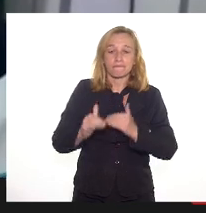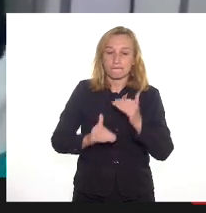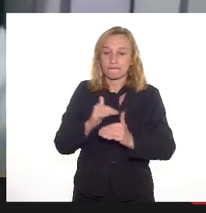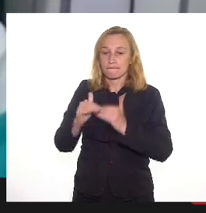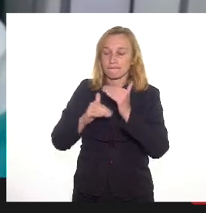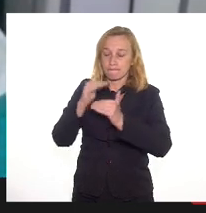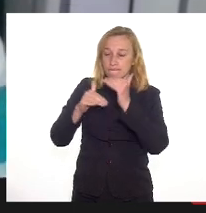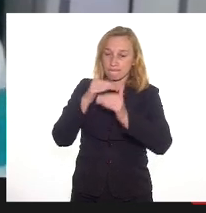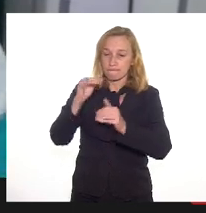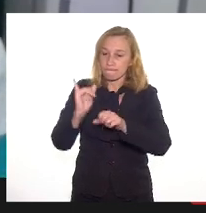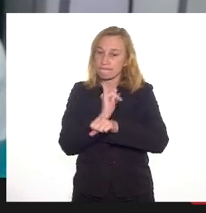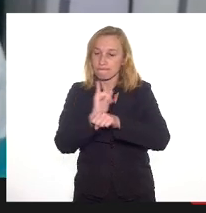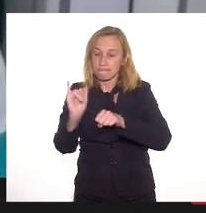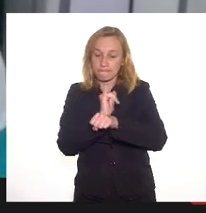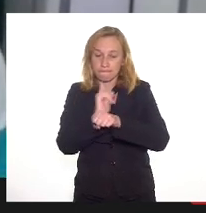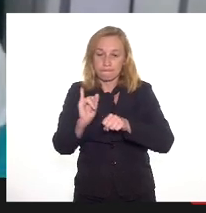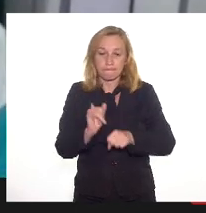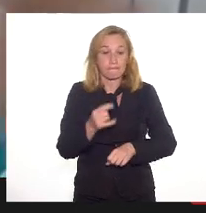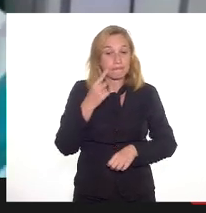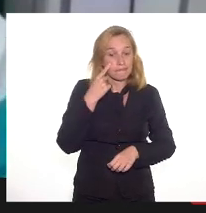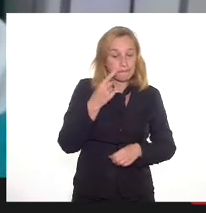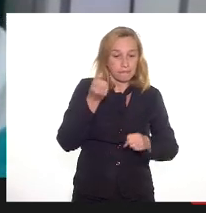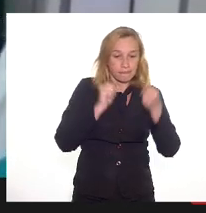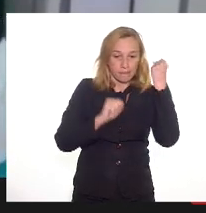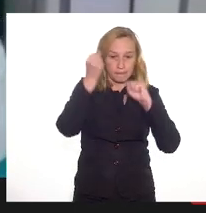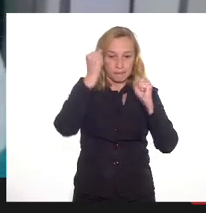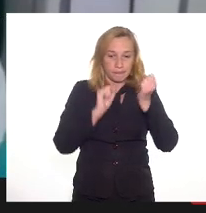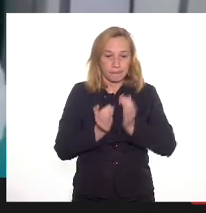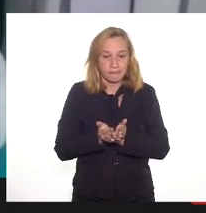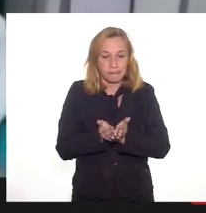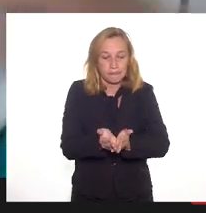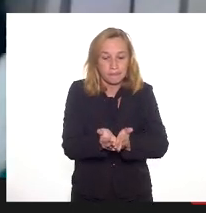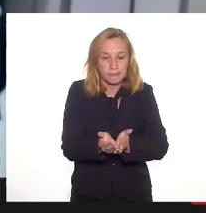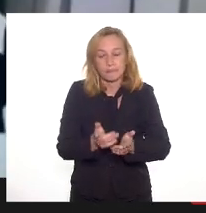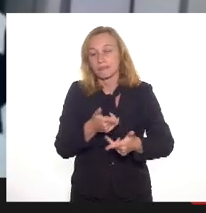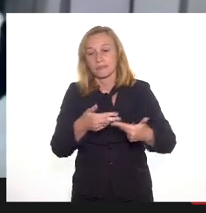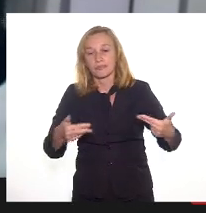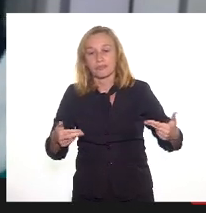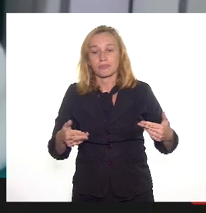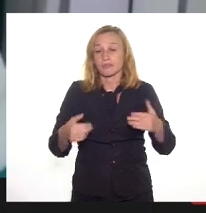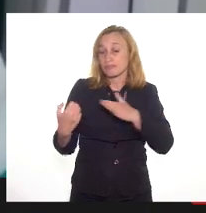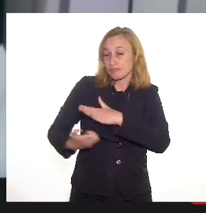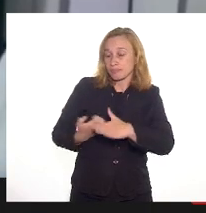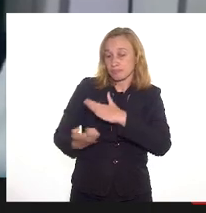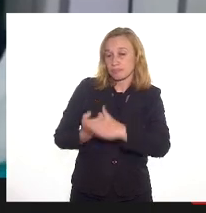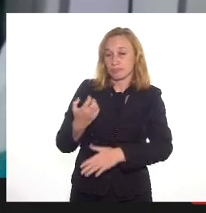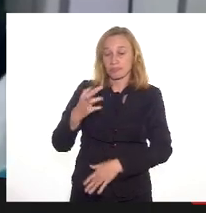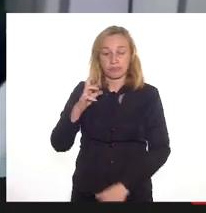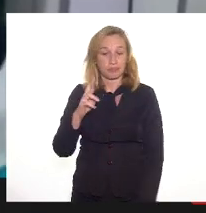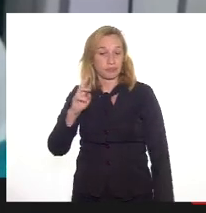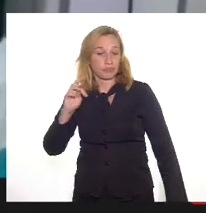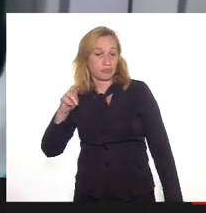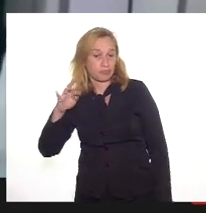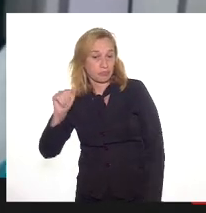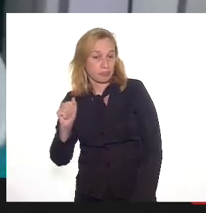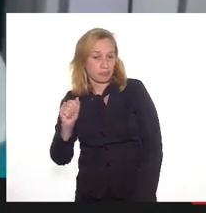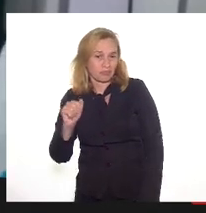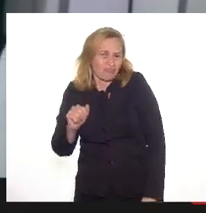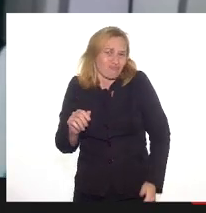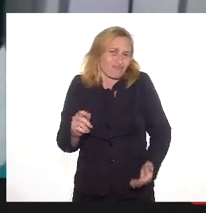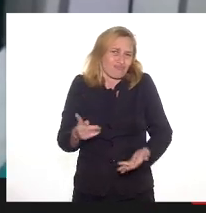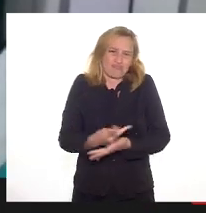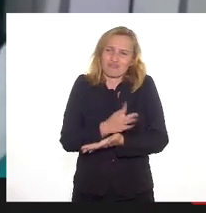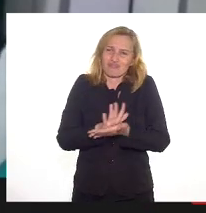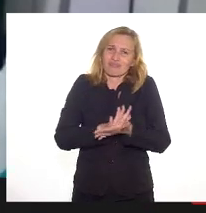estratégicas. E a gente vive, no caso da indústria naval, por exemplo, aí morre, aí ressuscita, aí morre de novo, aí estamos lutando para ressuscitar, aí não rola, aí